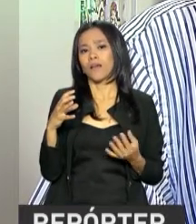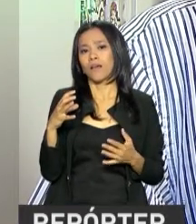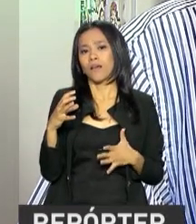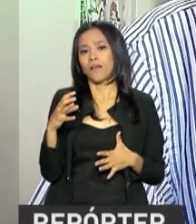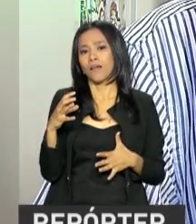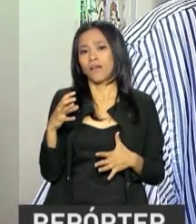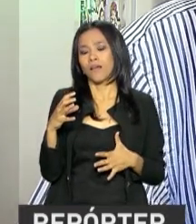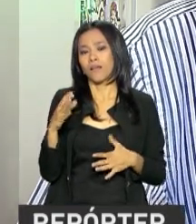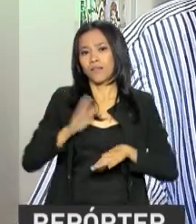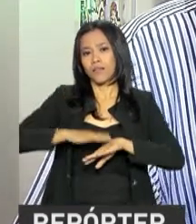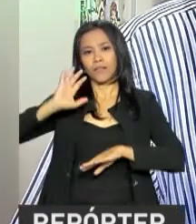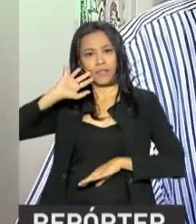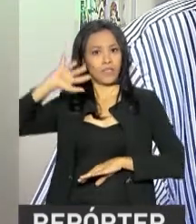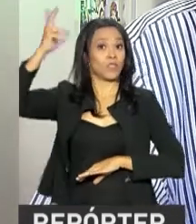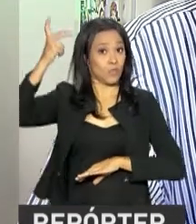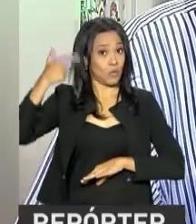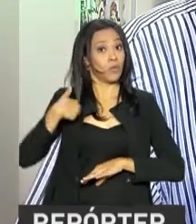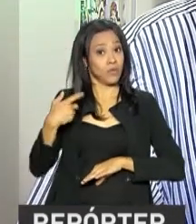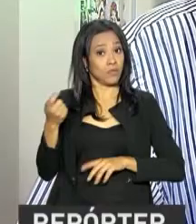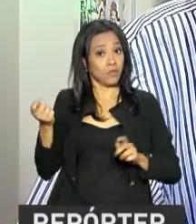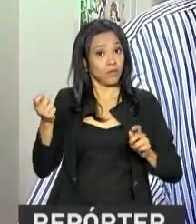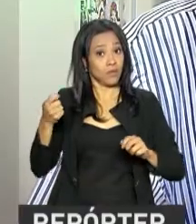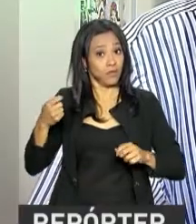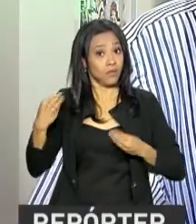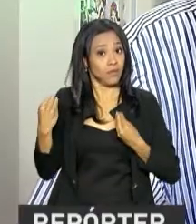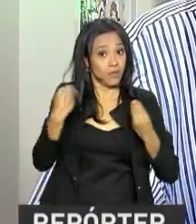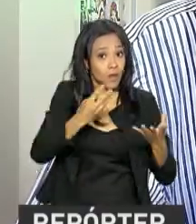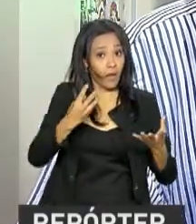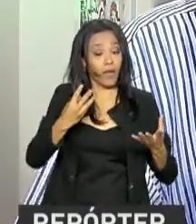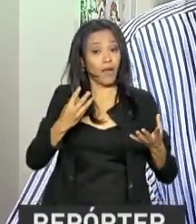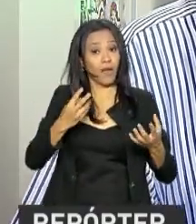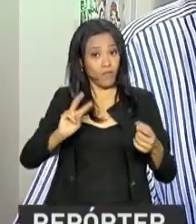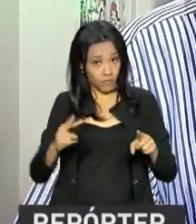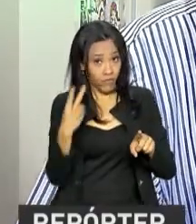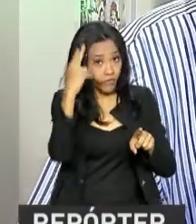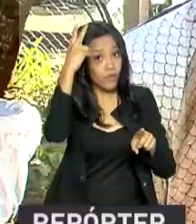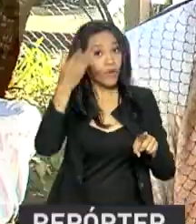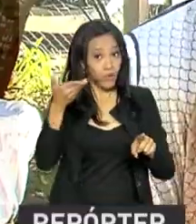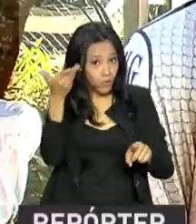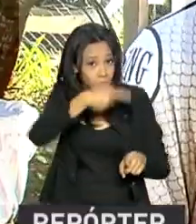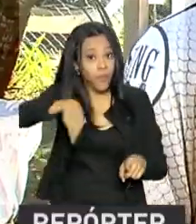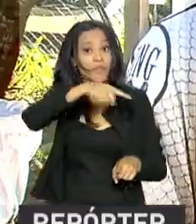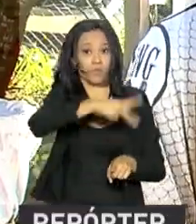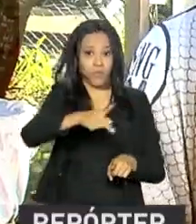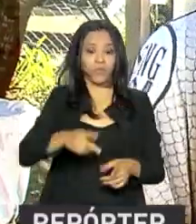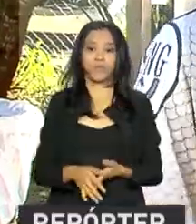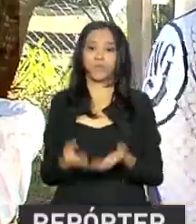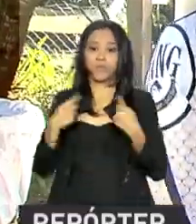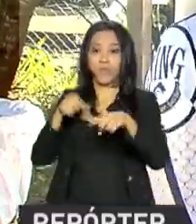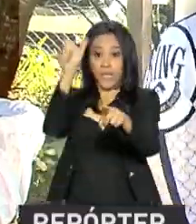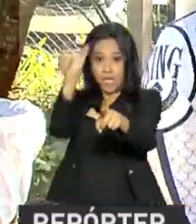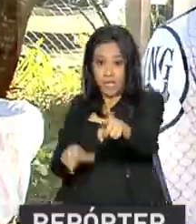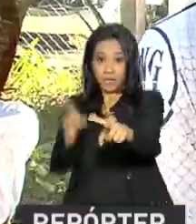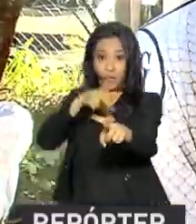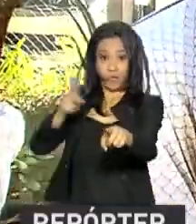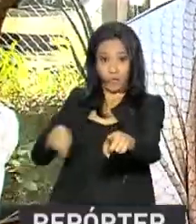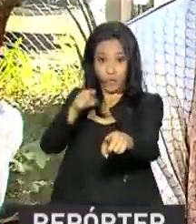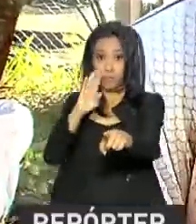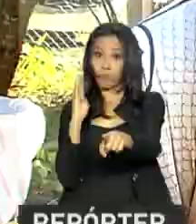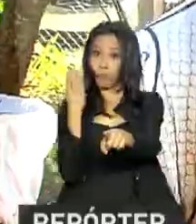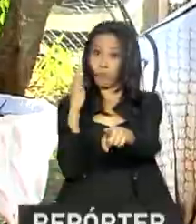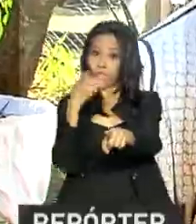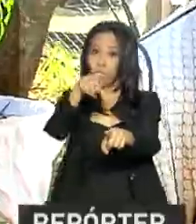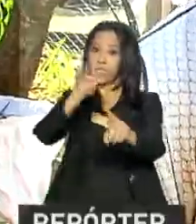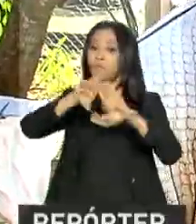que que busquem essa valorização é de outras formas o professor leonardo de biologia dessa